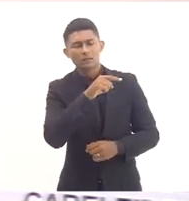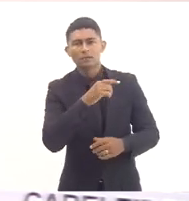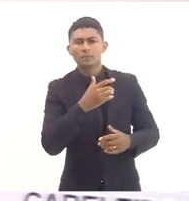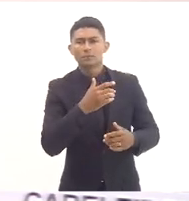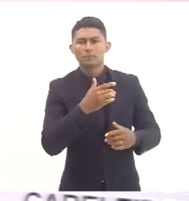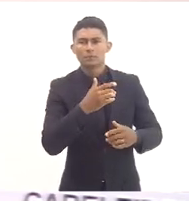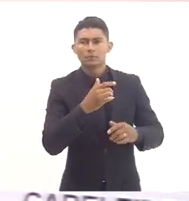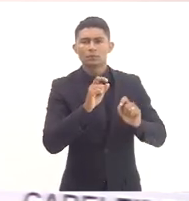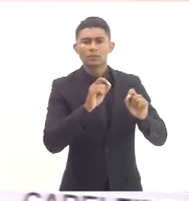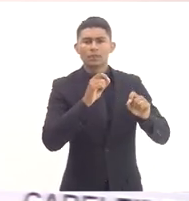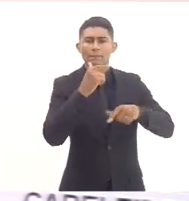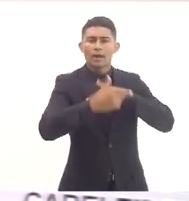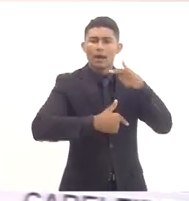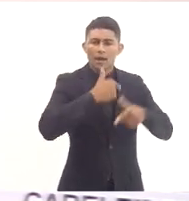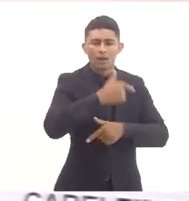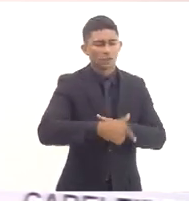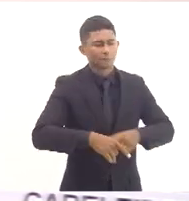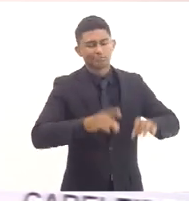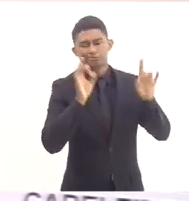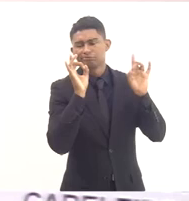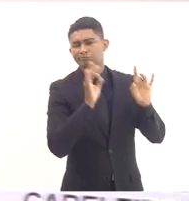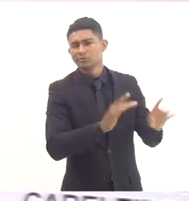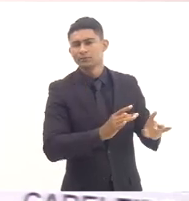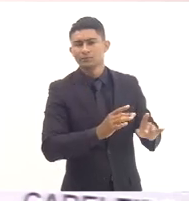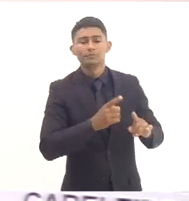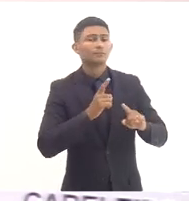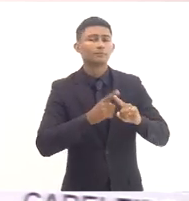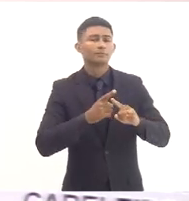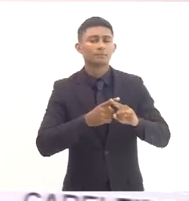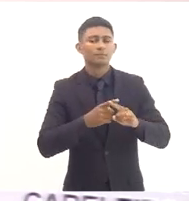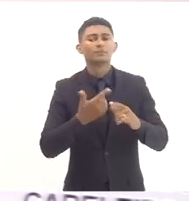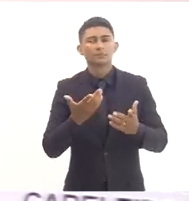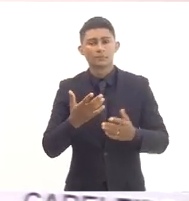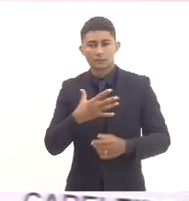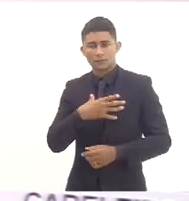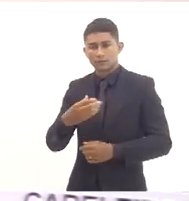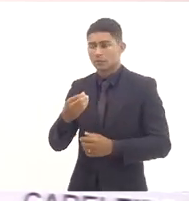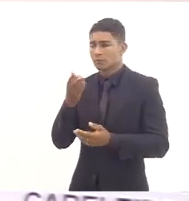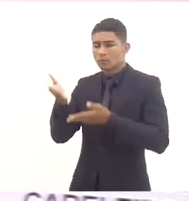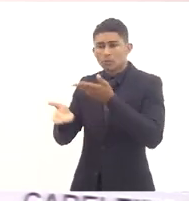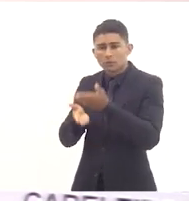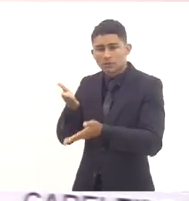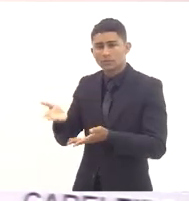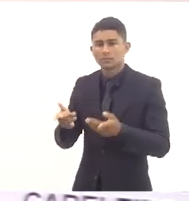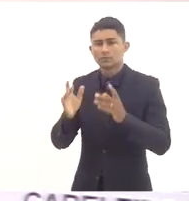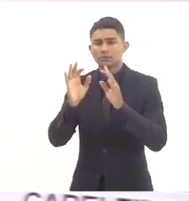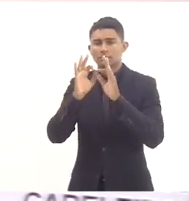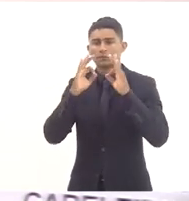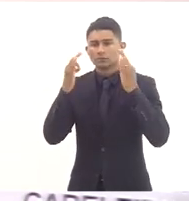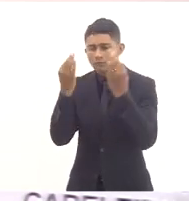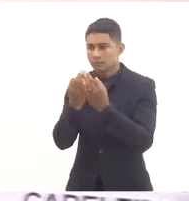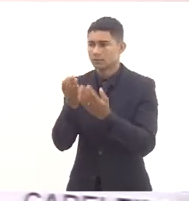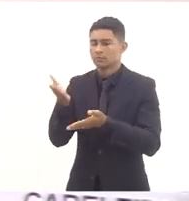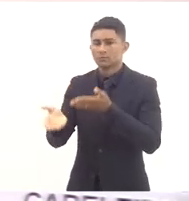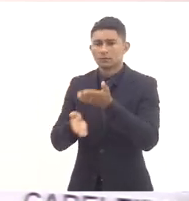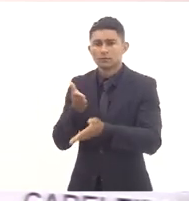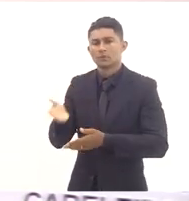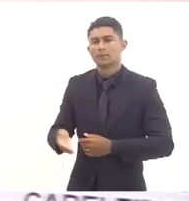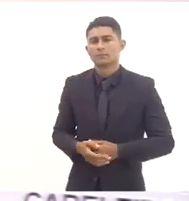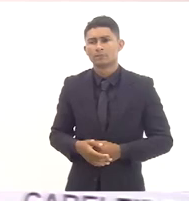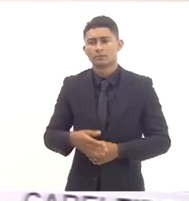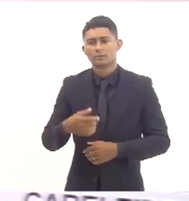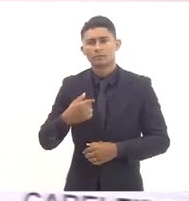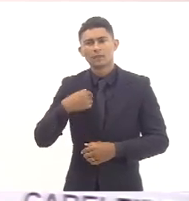uma carreira promissora para cuidar do filho para cuidar de mim para cuidar da família eu vi a minha mãe